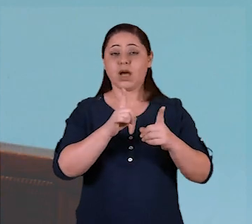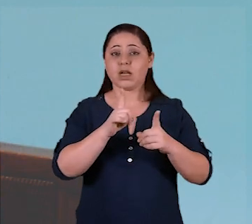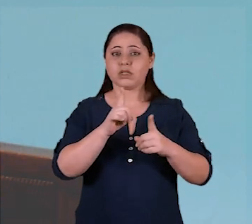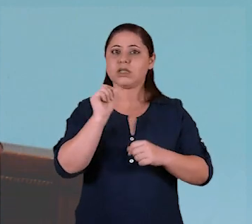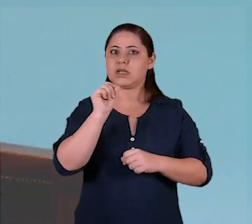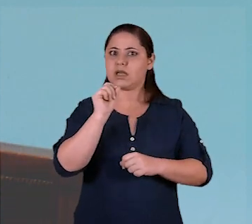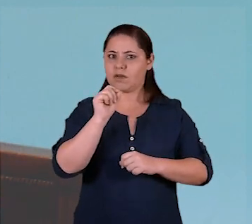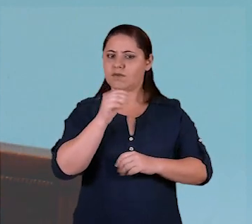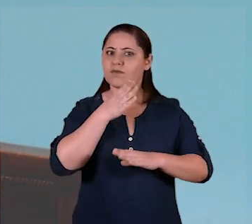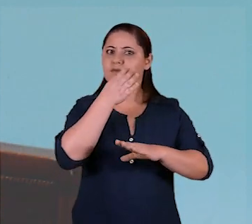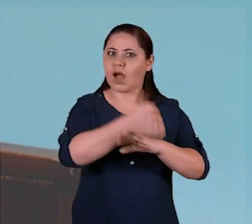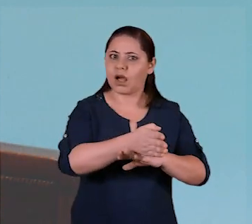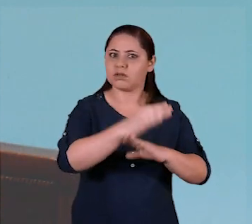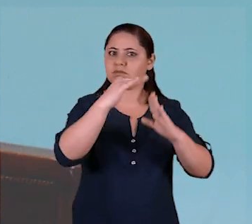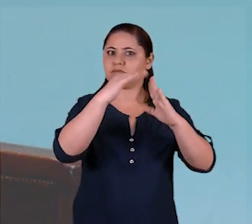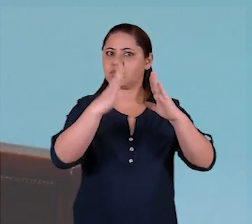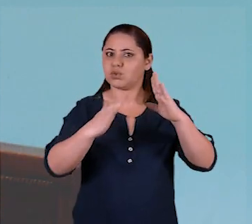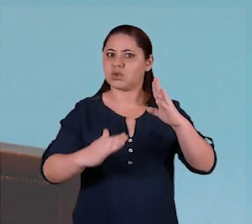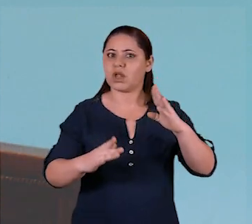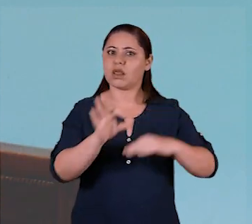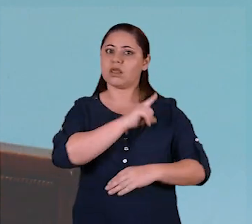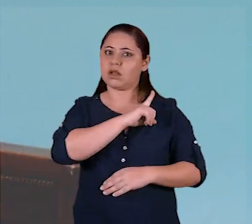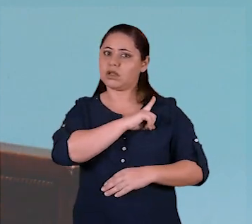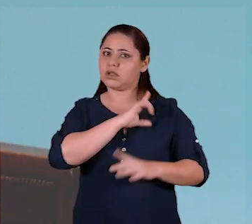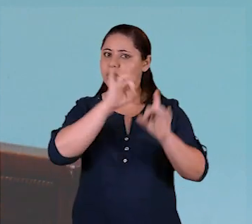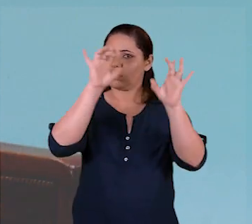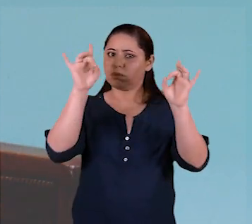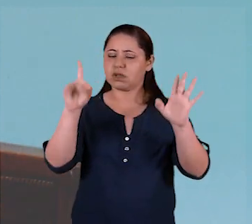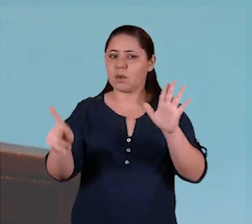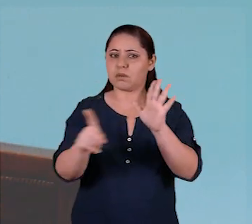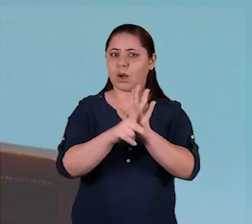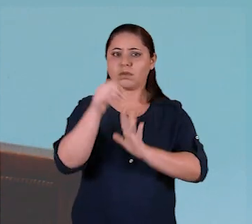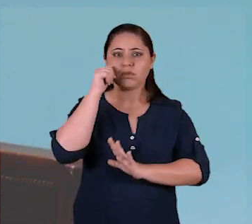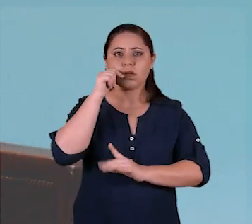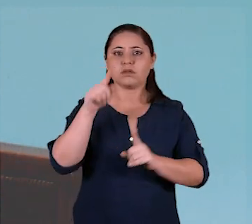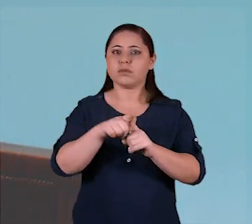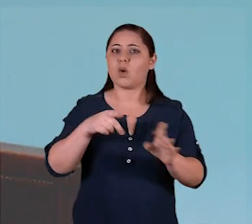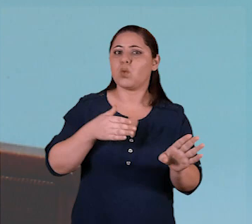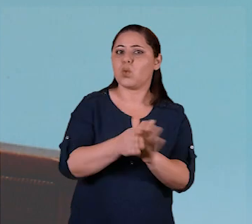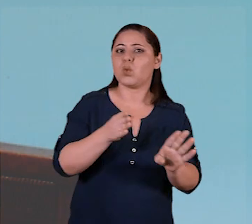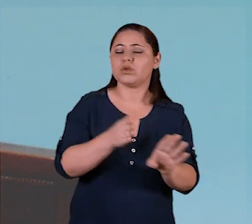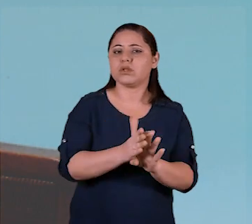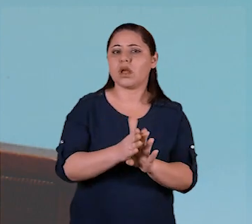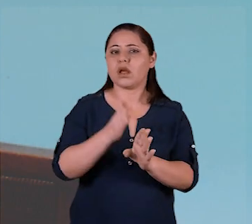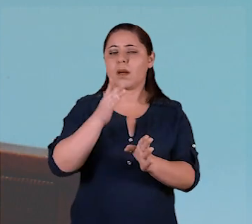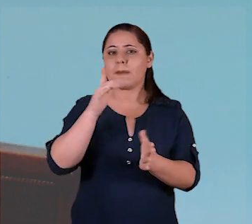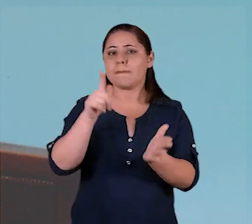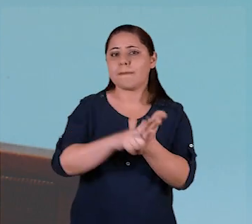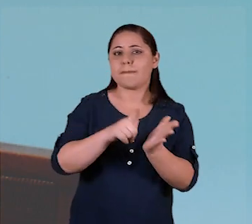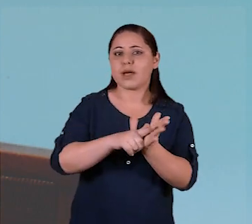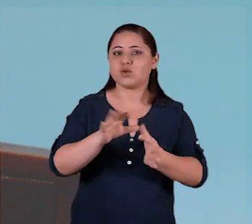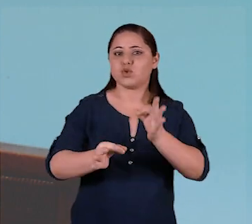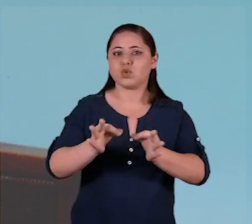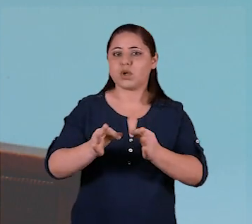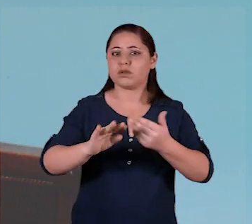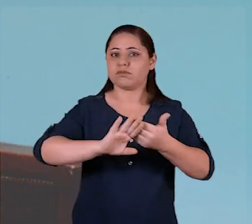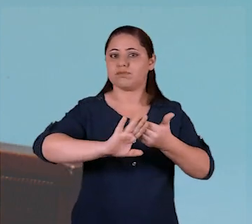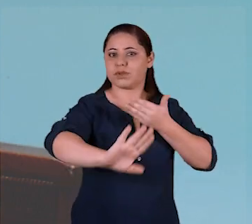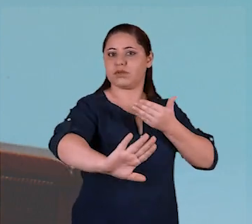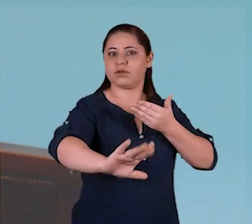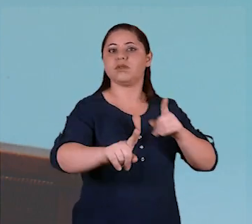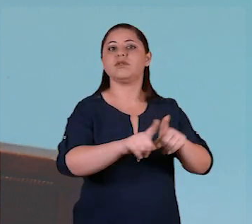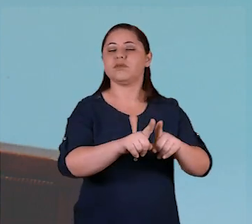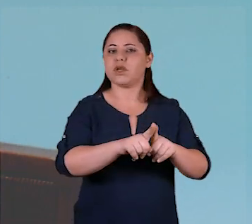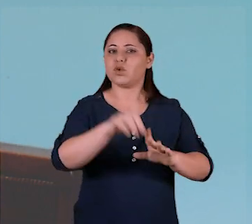recebem um atendimento especializado na Delegacia de Atendimento à Mulher, elas são orientadas sobre as medidas protetivas de urgência, sobre